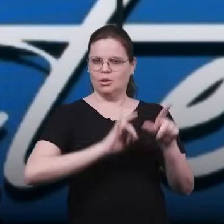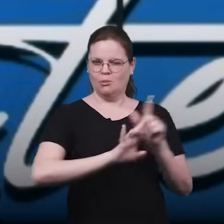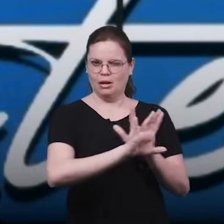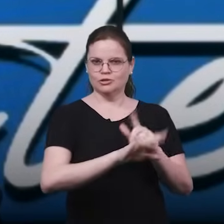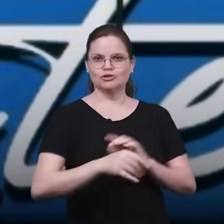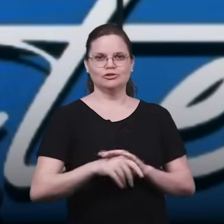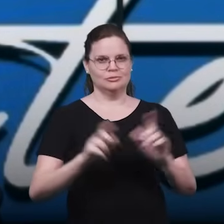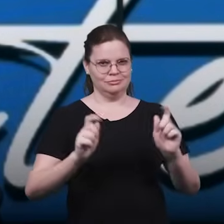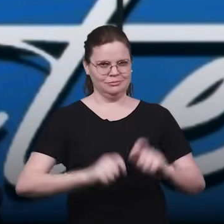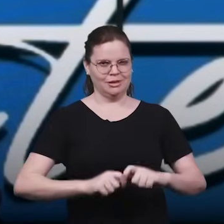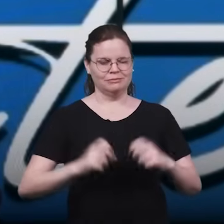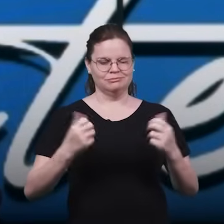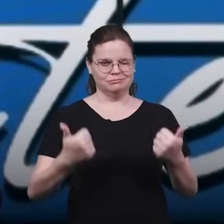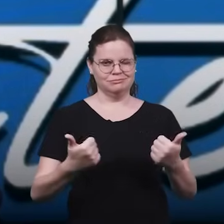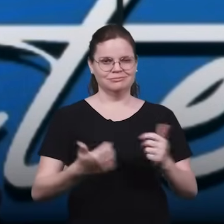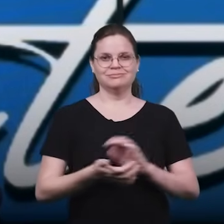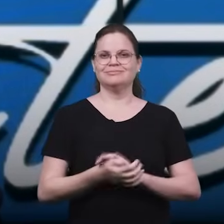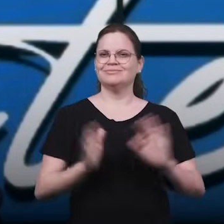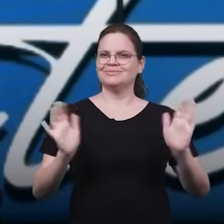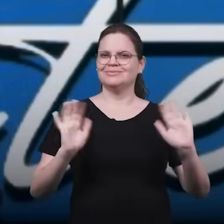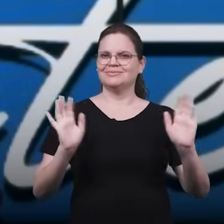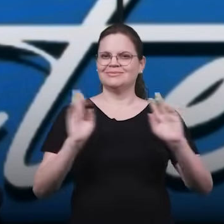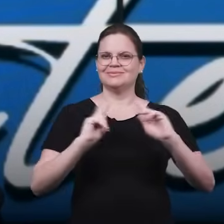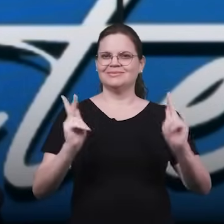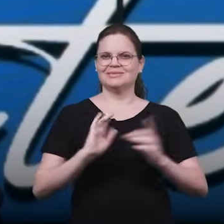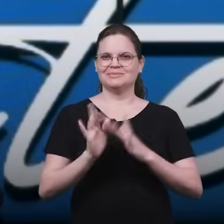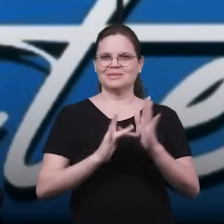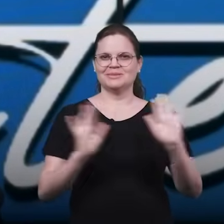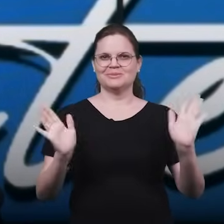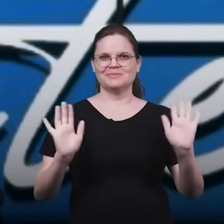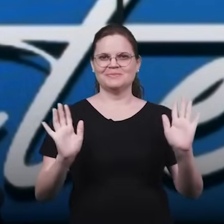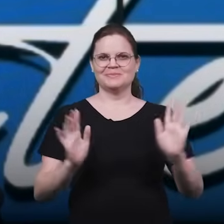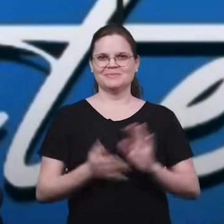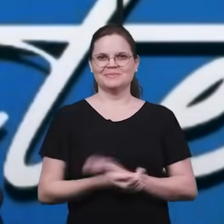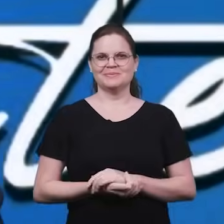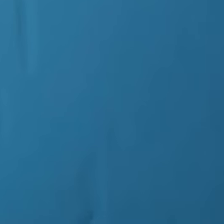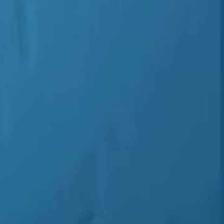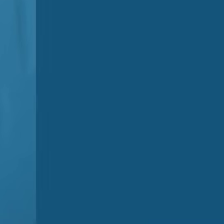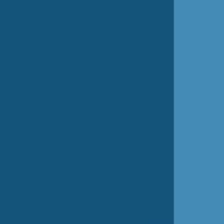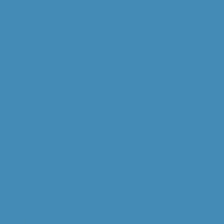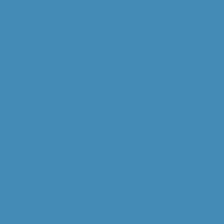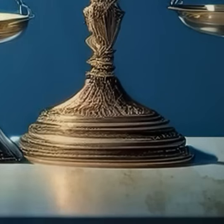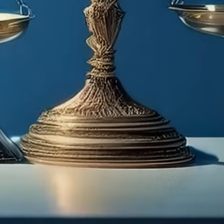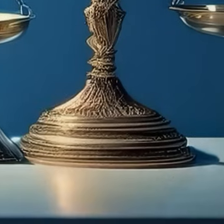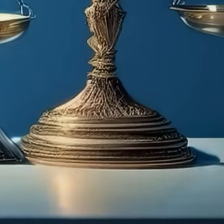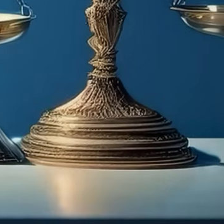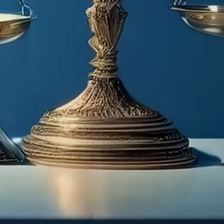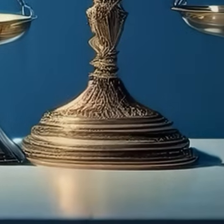compartilha com ela a programação, tá bom? Até lá então, e a paz do Senhor Jesus.